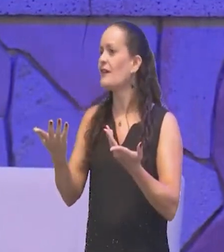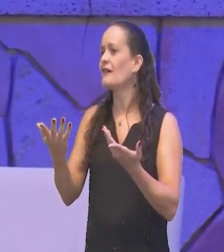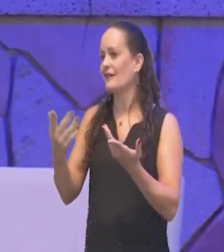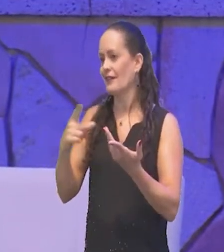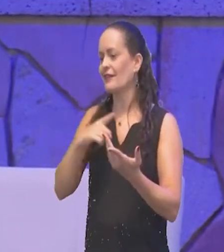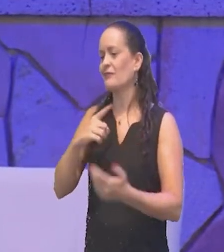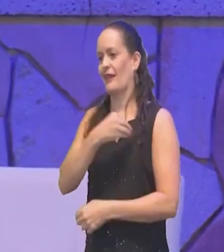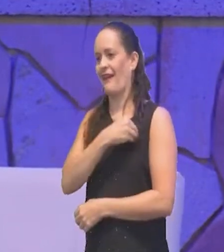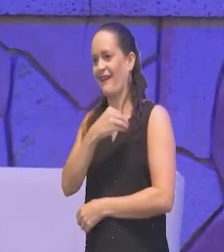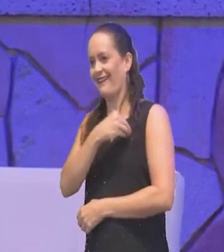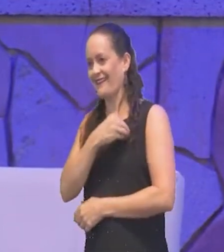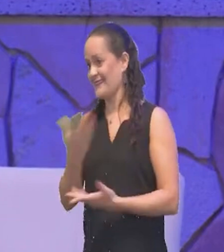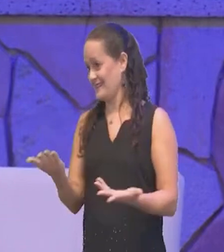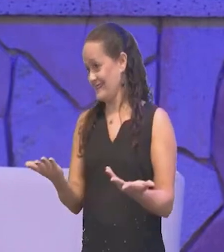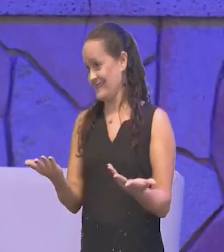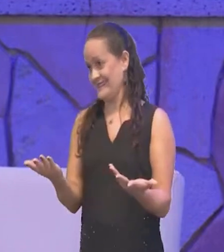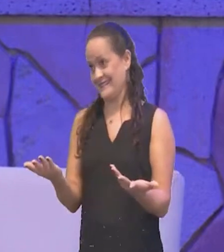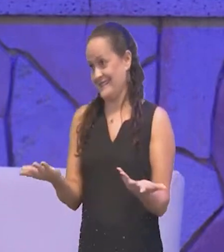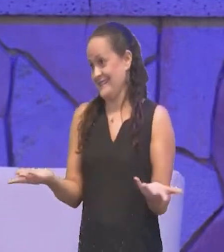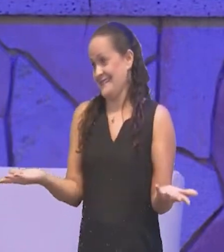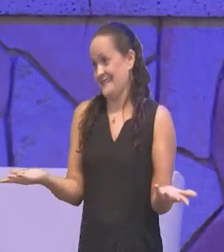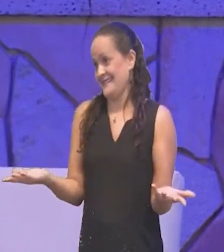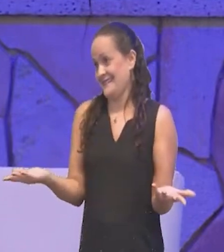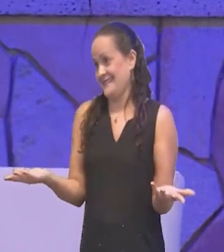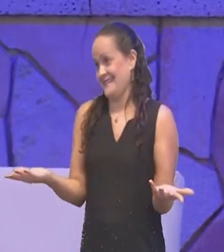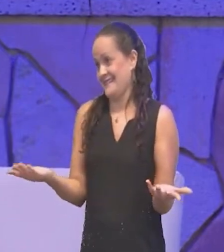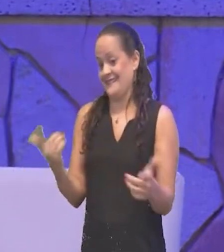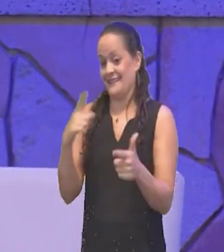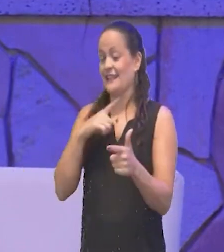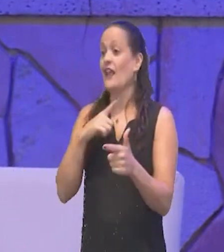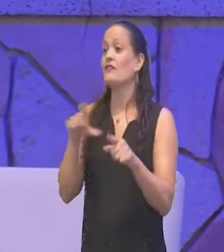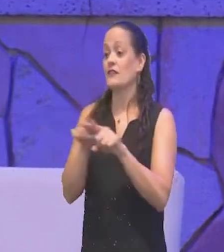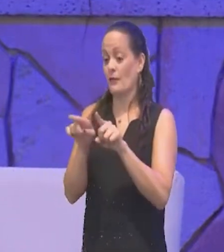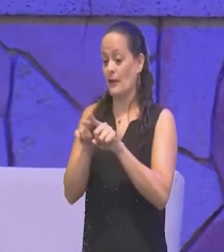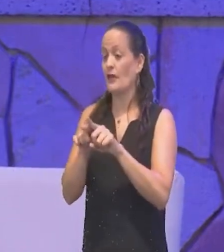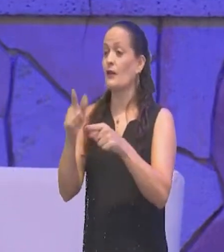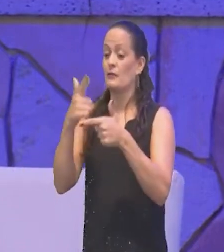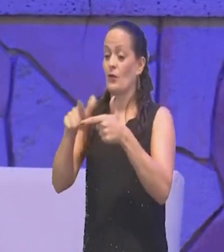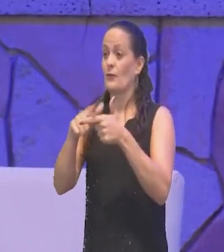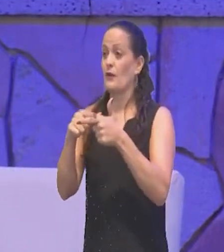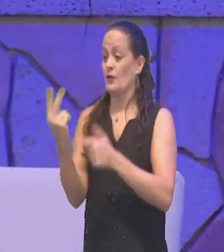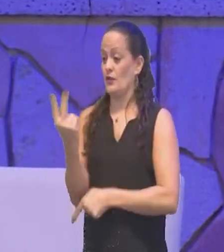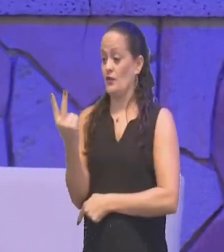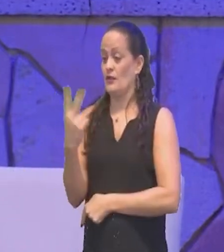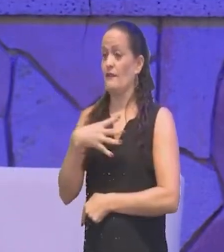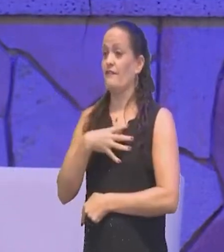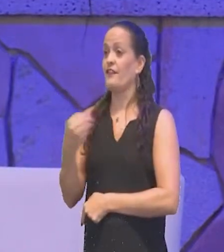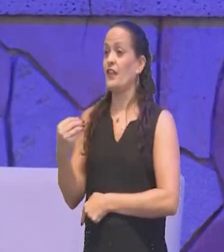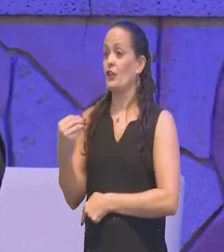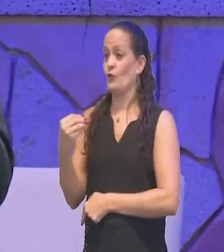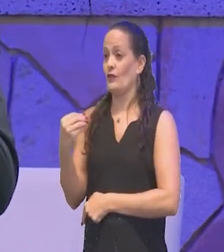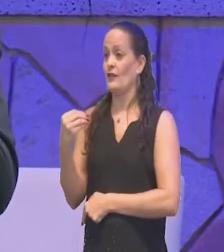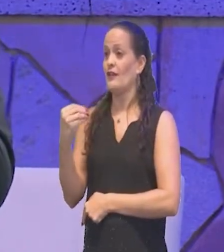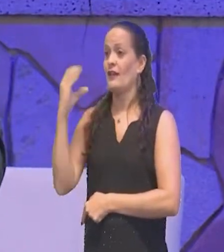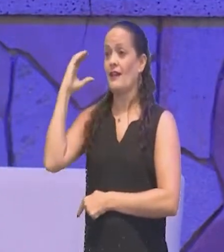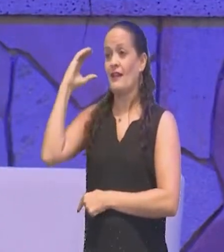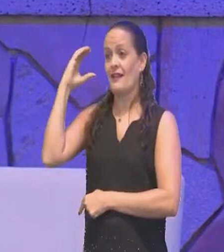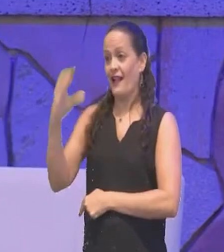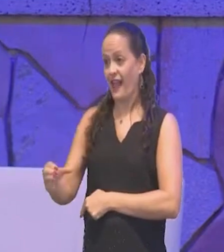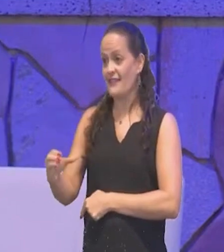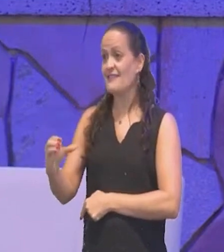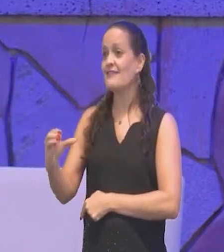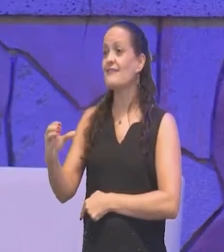da humanidade, surgiu uma crise entre os filhos, Caim e Abel. Caim permitiu que o